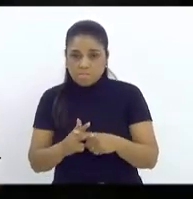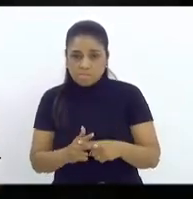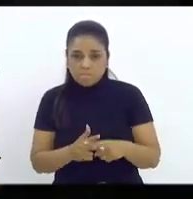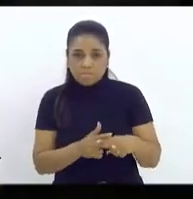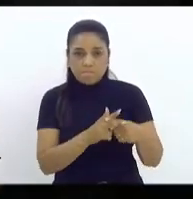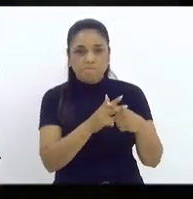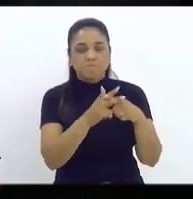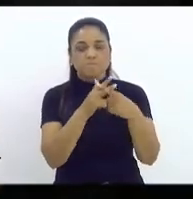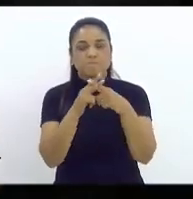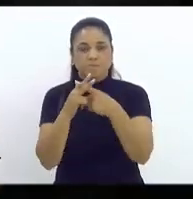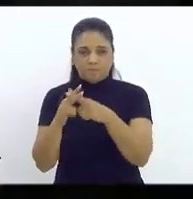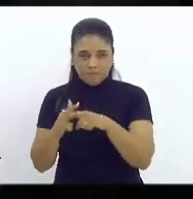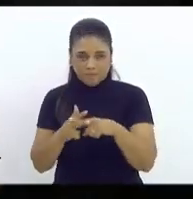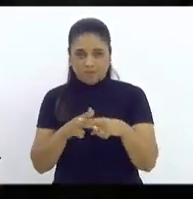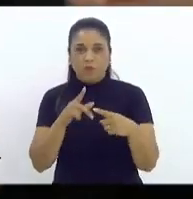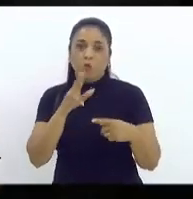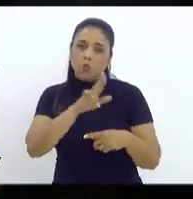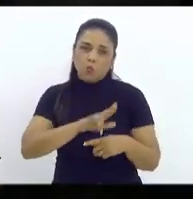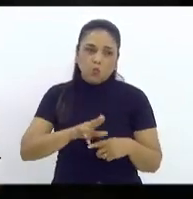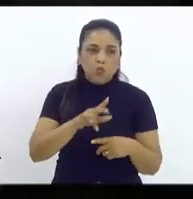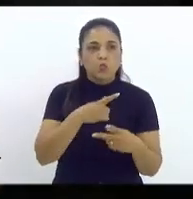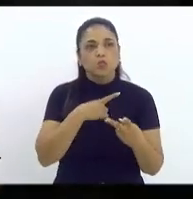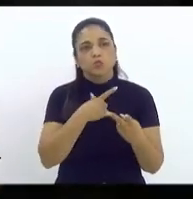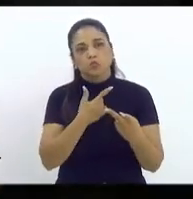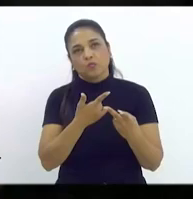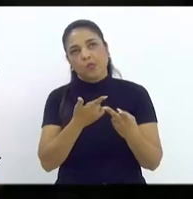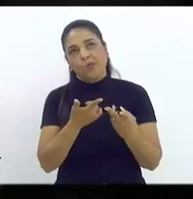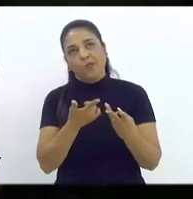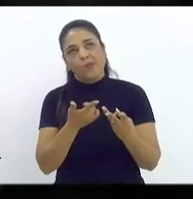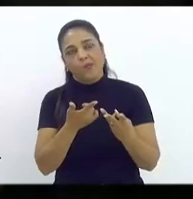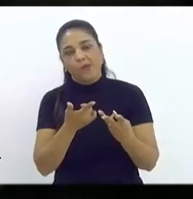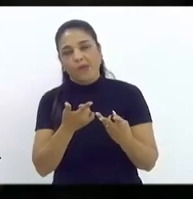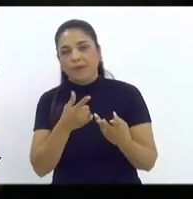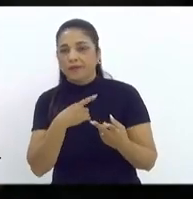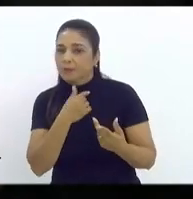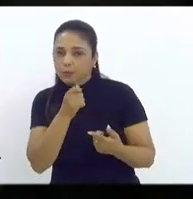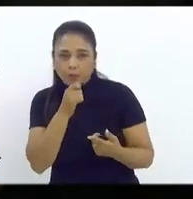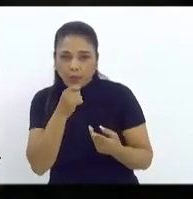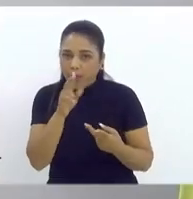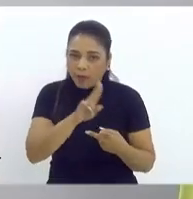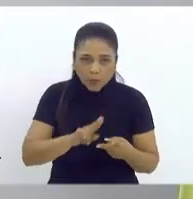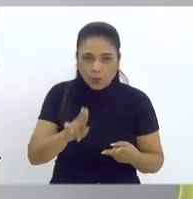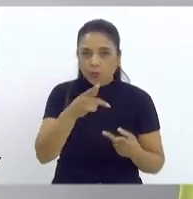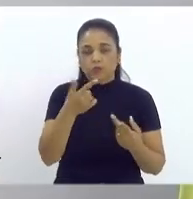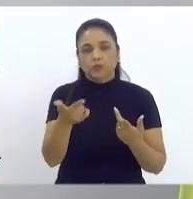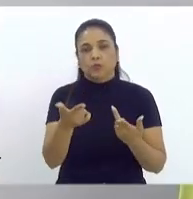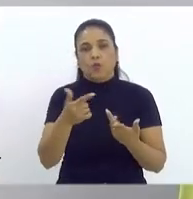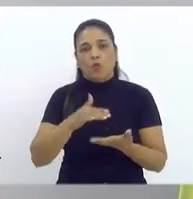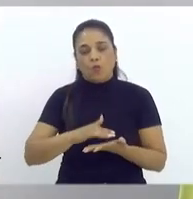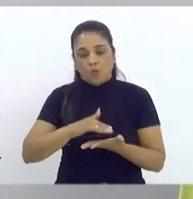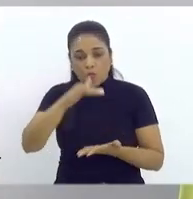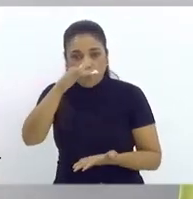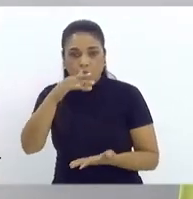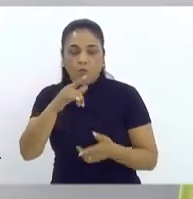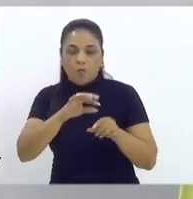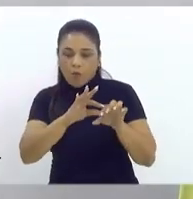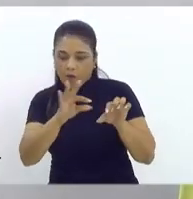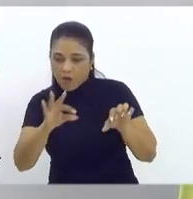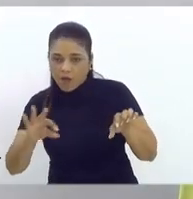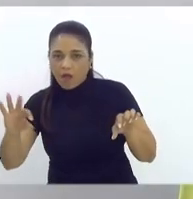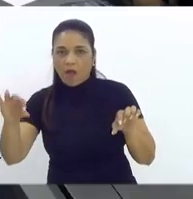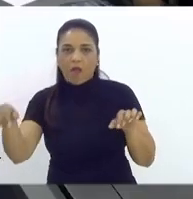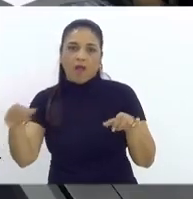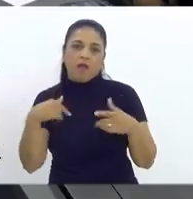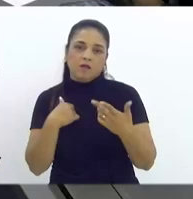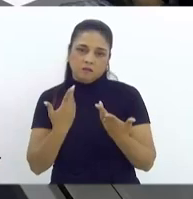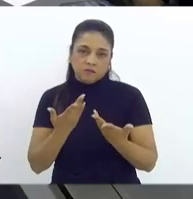redes também. Uma manutenção sem uso, sem você preencher o gasoduto de forma adequada, também gera um custo